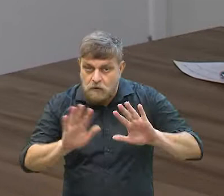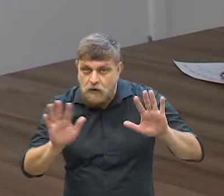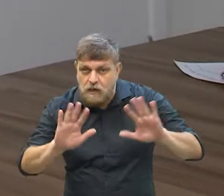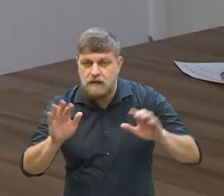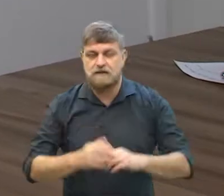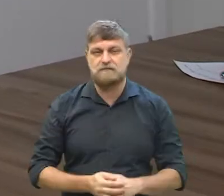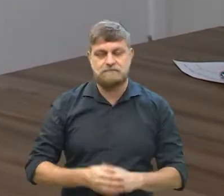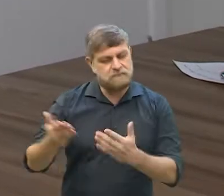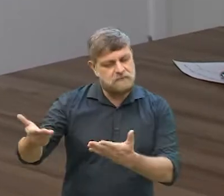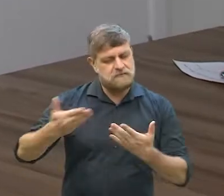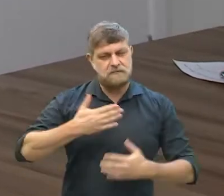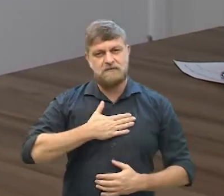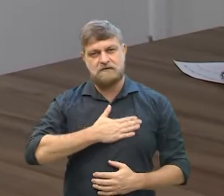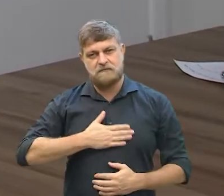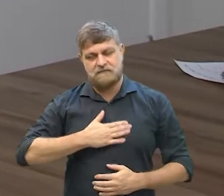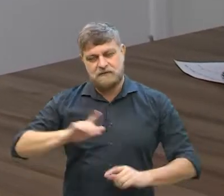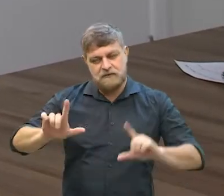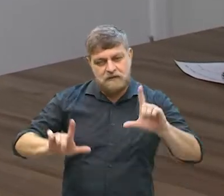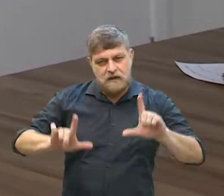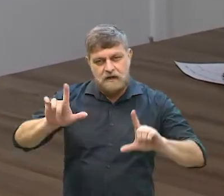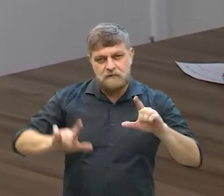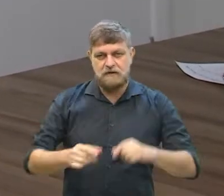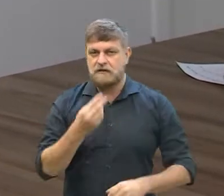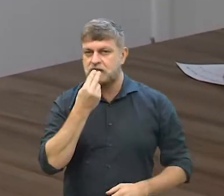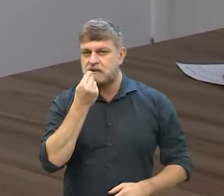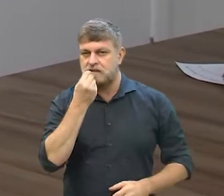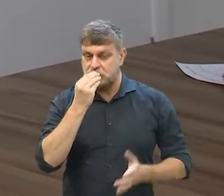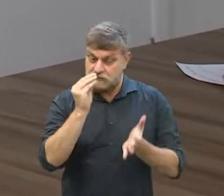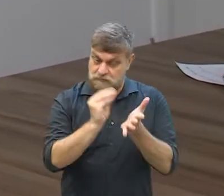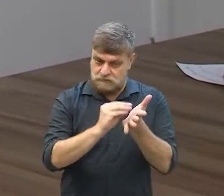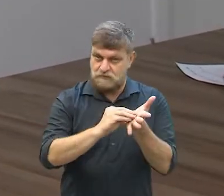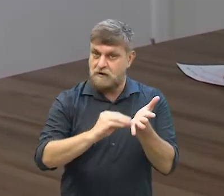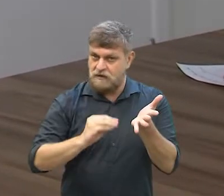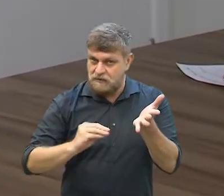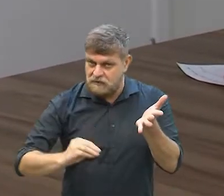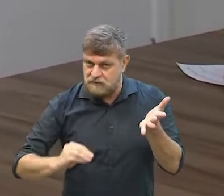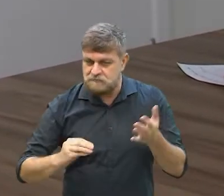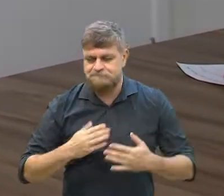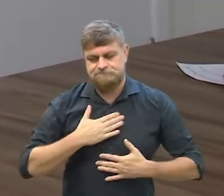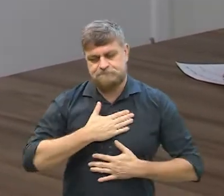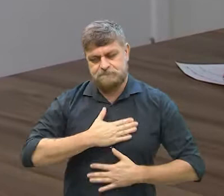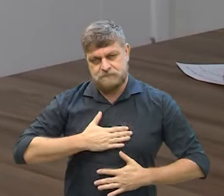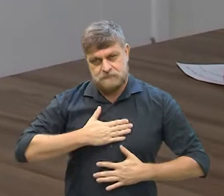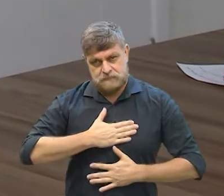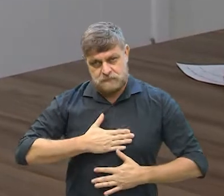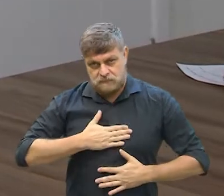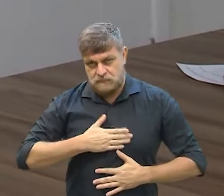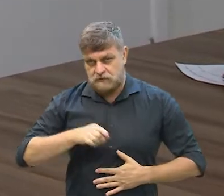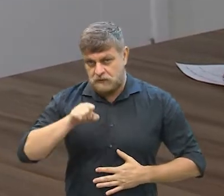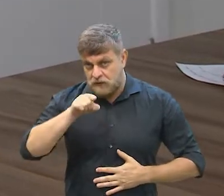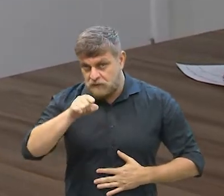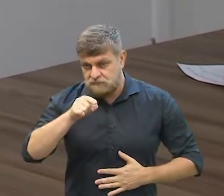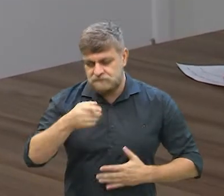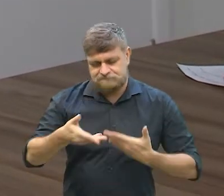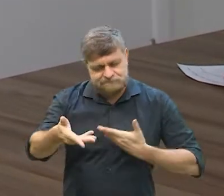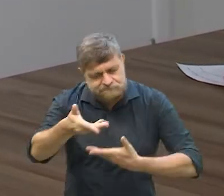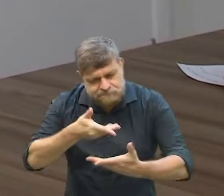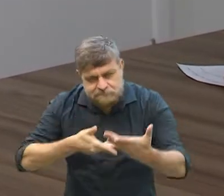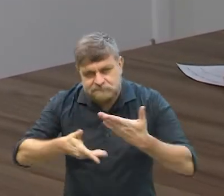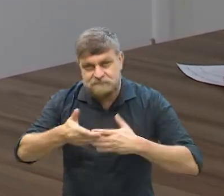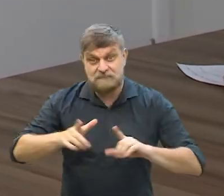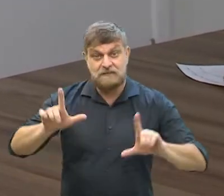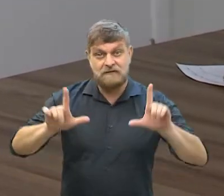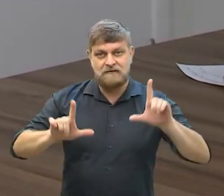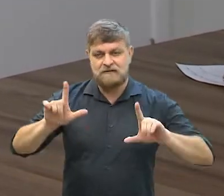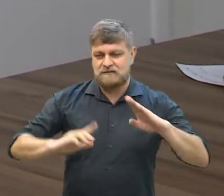Olá, seja muito bem-vindo a mais um quadro Na Ponta do Lápis. Sempre uma satisfação ter você aqui conosco na tela